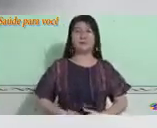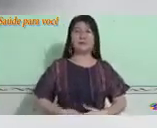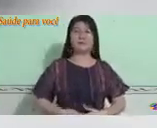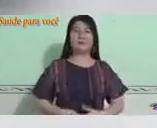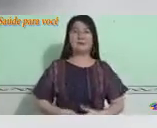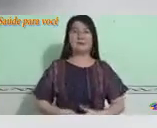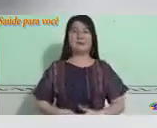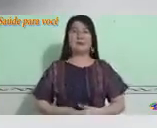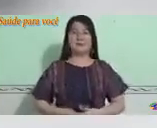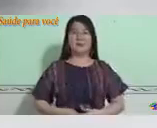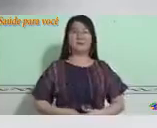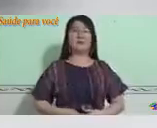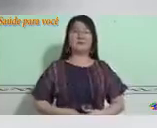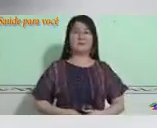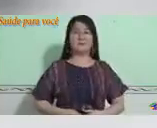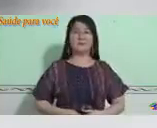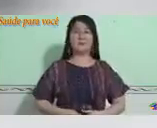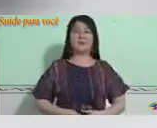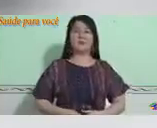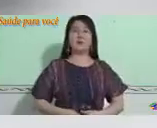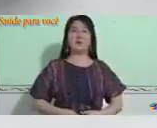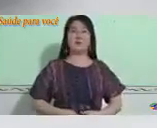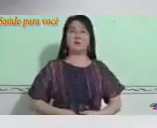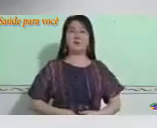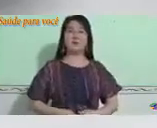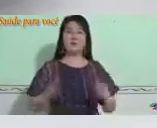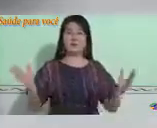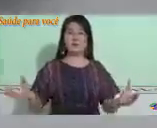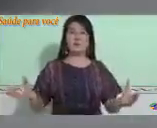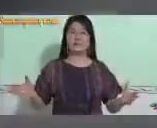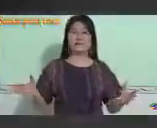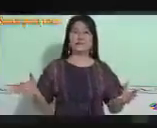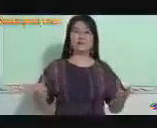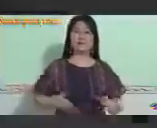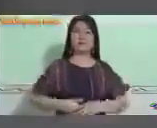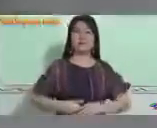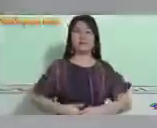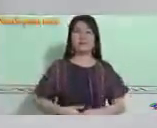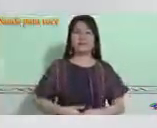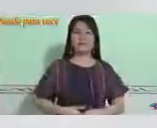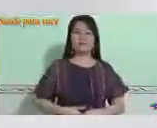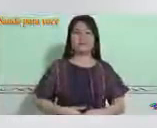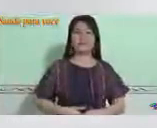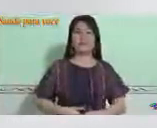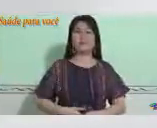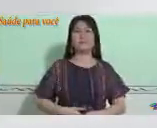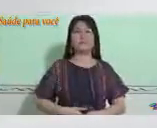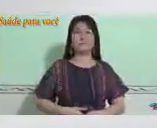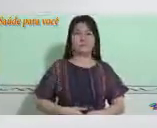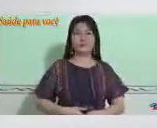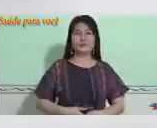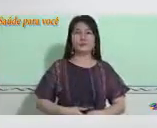mais parêntese fechado 425 GRAVIDEZ 14 AOS 50 anos